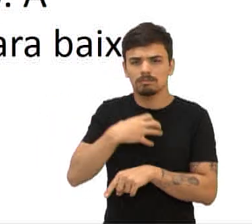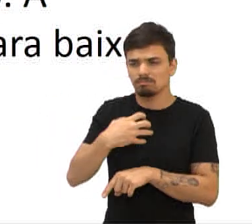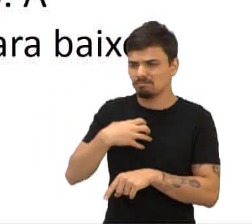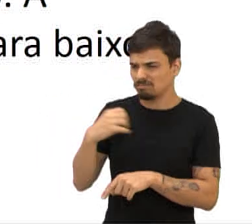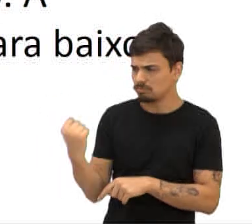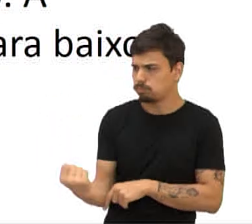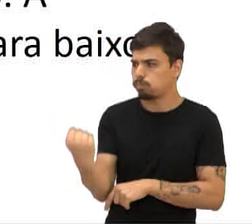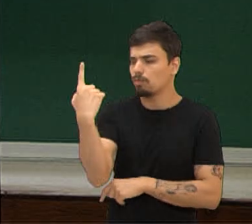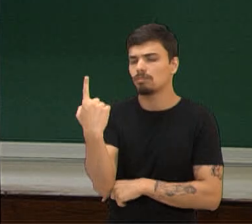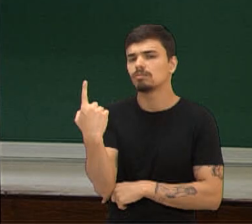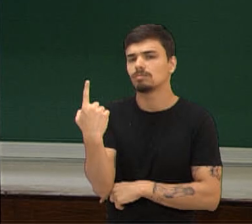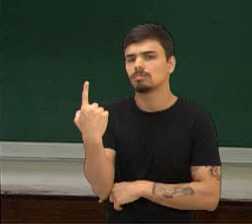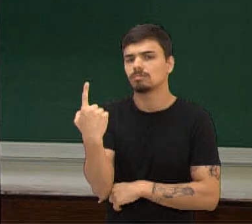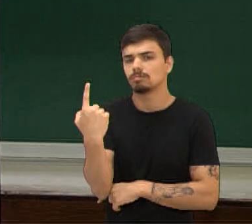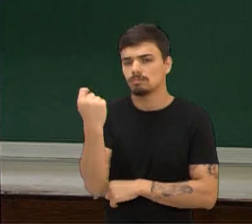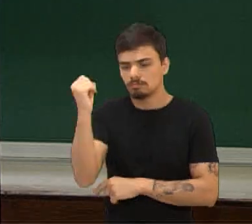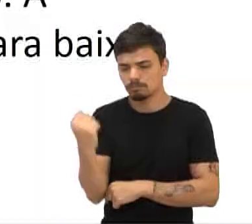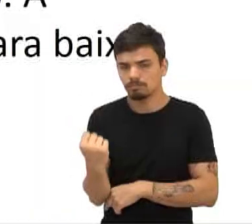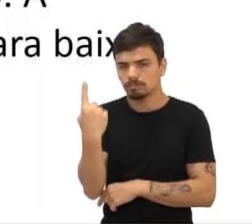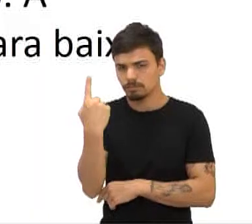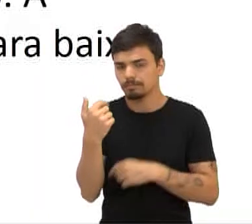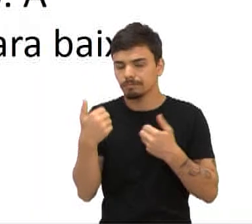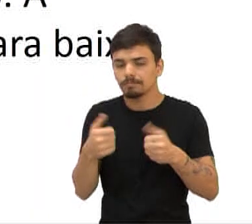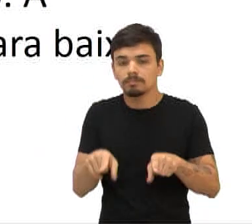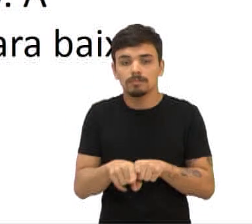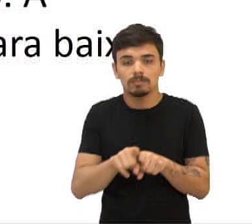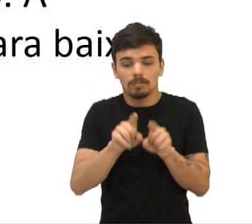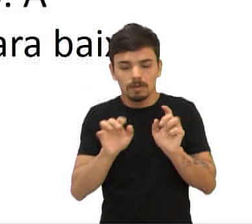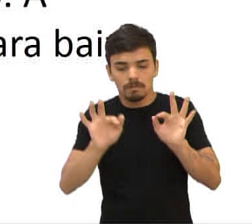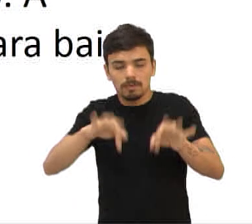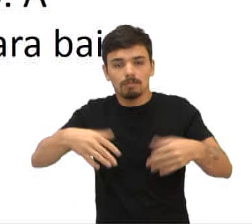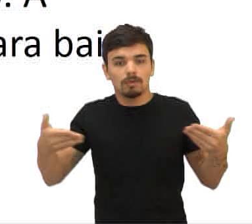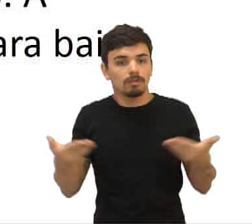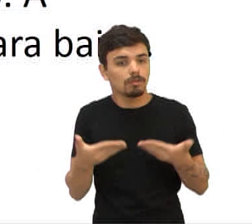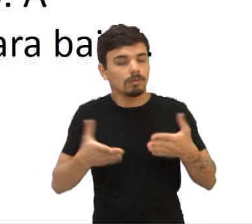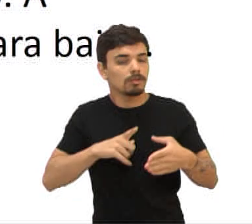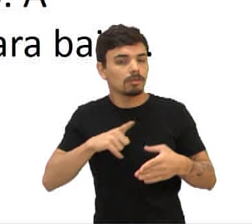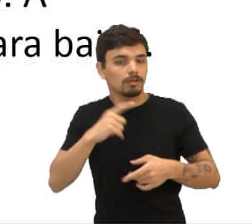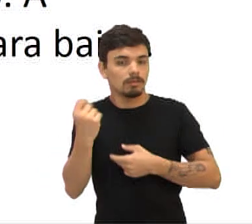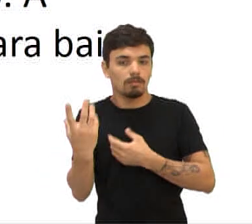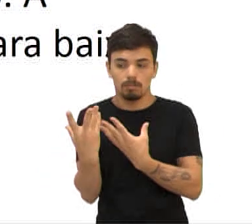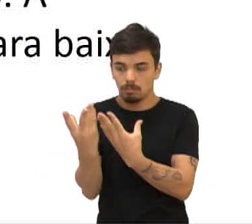que ele quer dizer estranha. Finalmente,